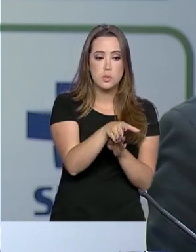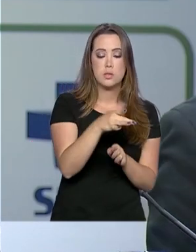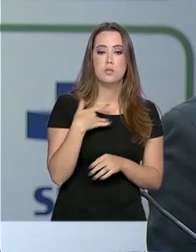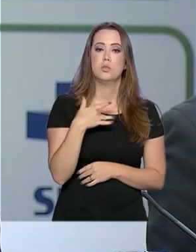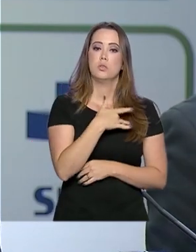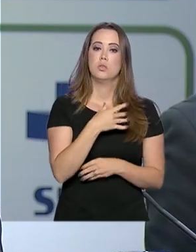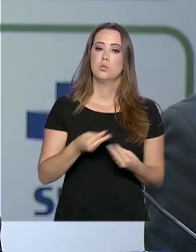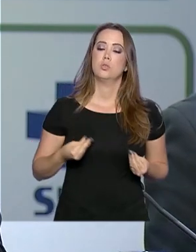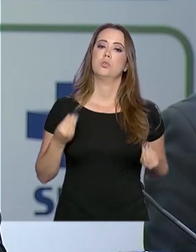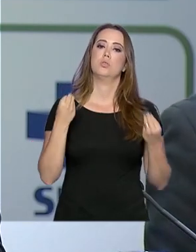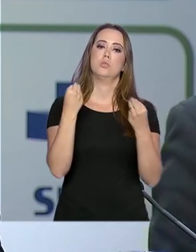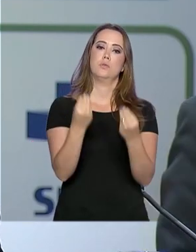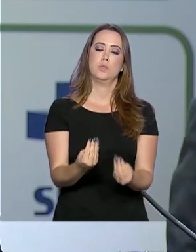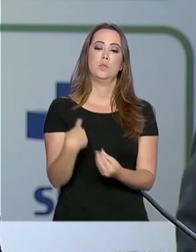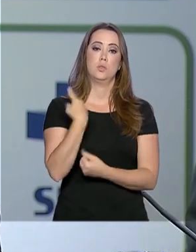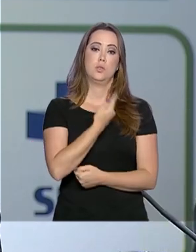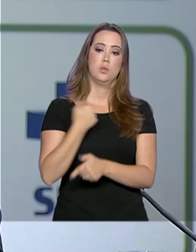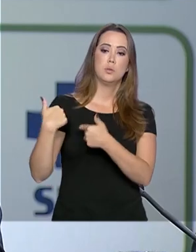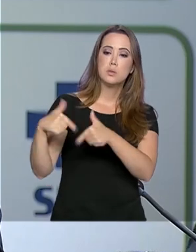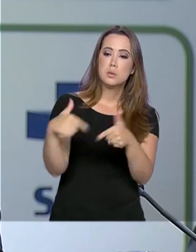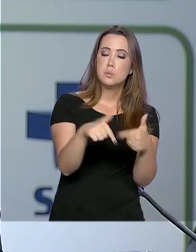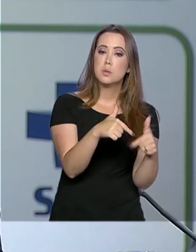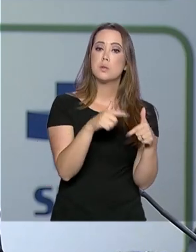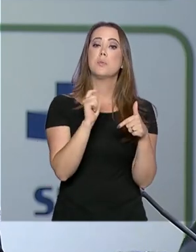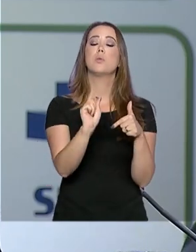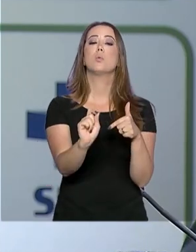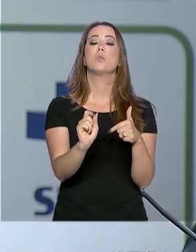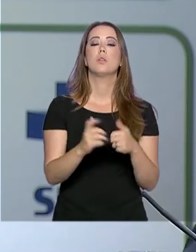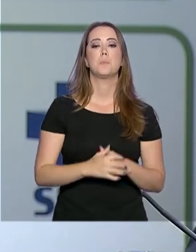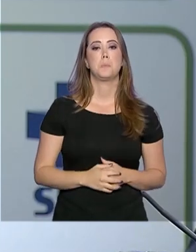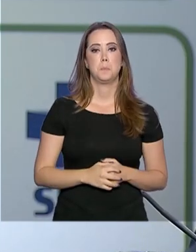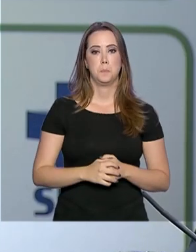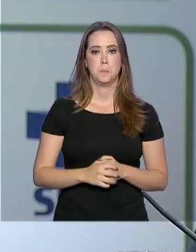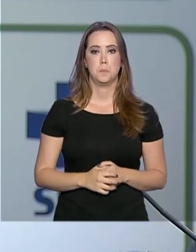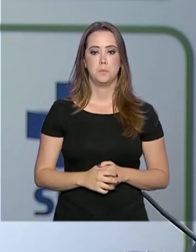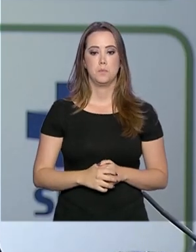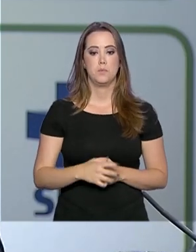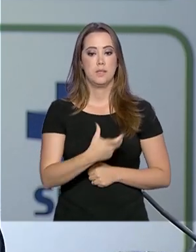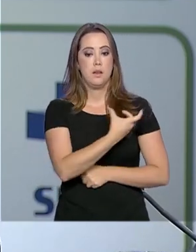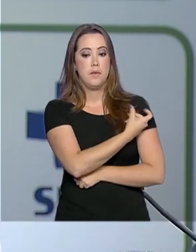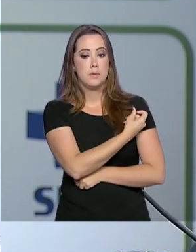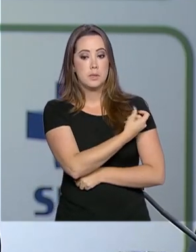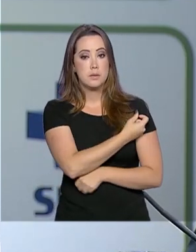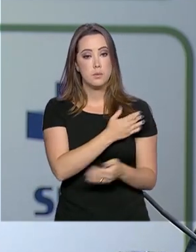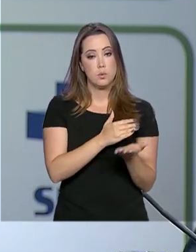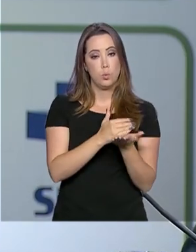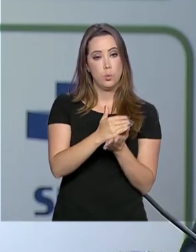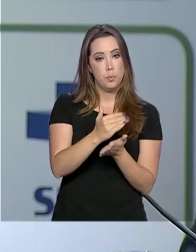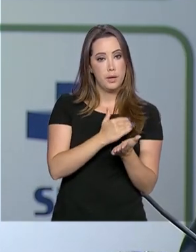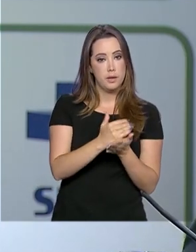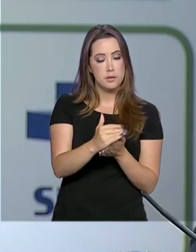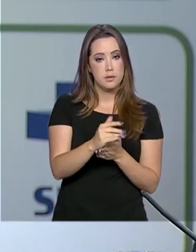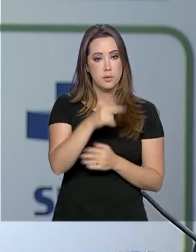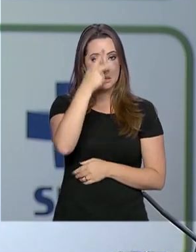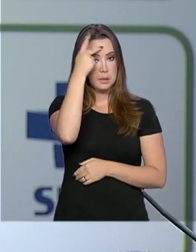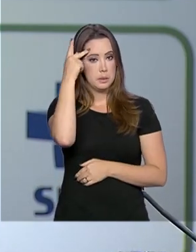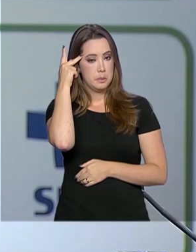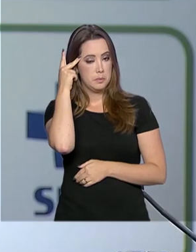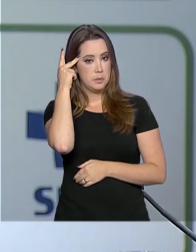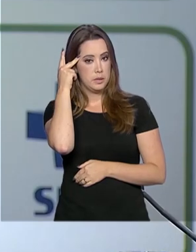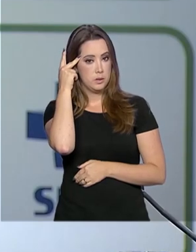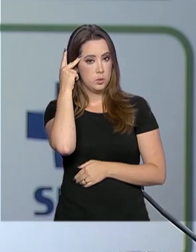nós estamos trabalhando para que a vacinação comece com as pessoas